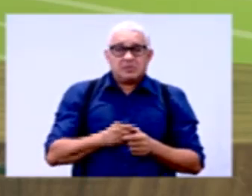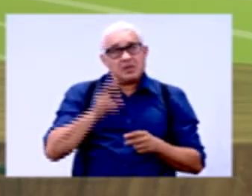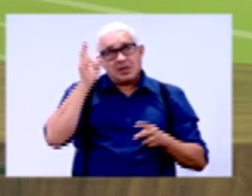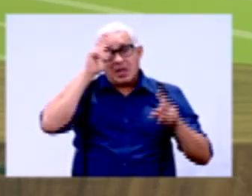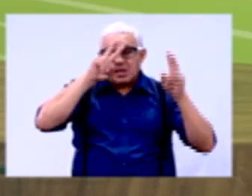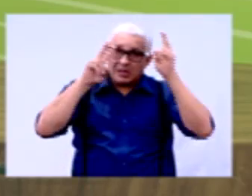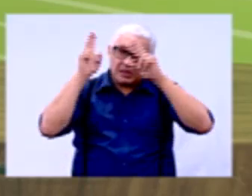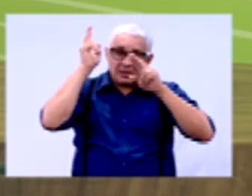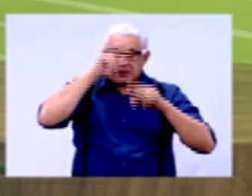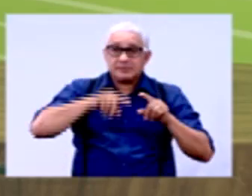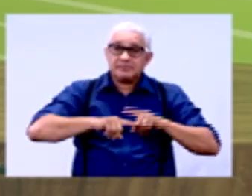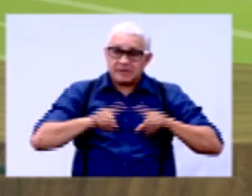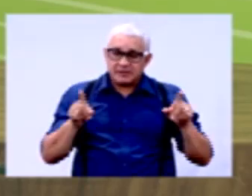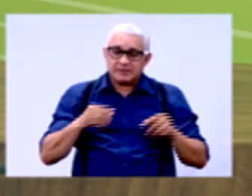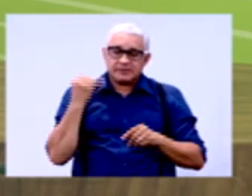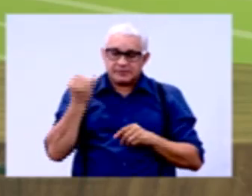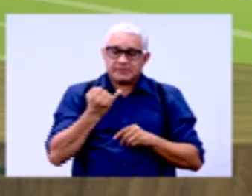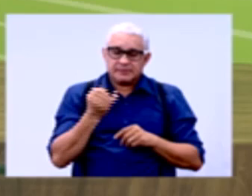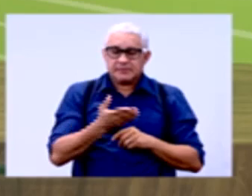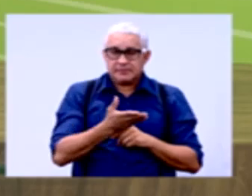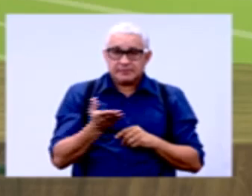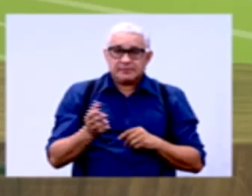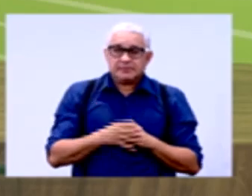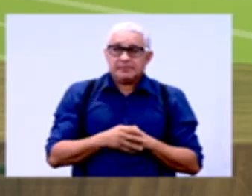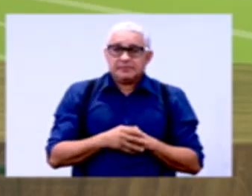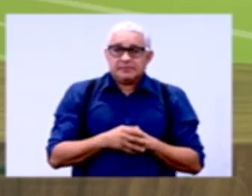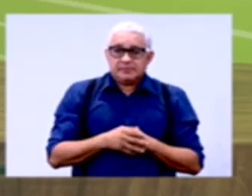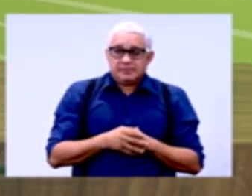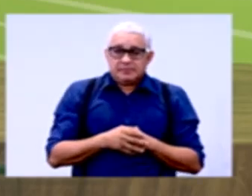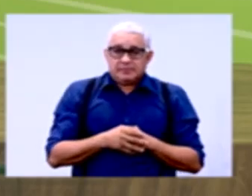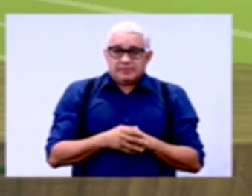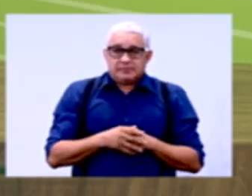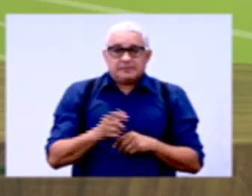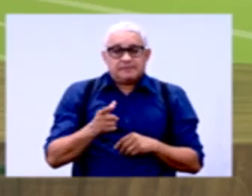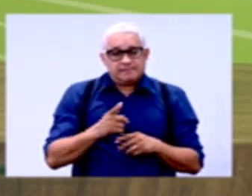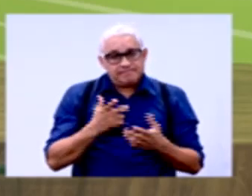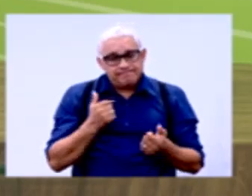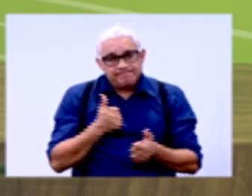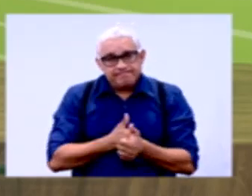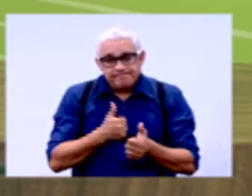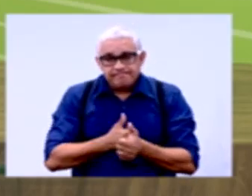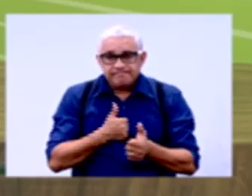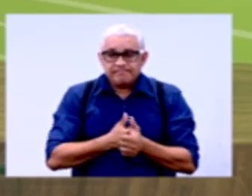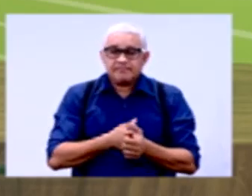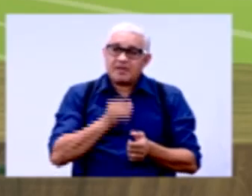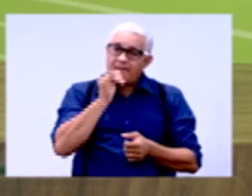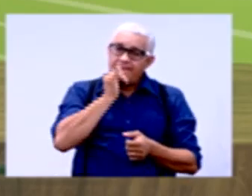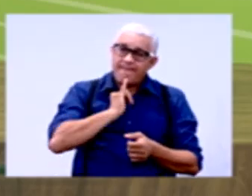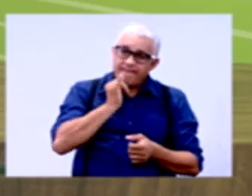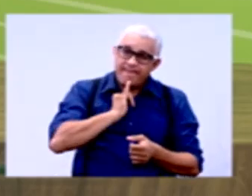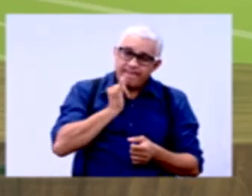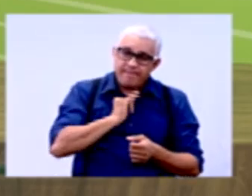memória, mas importante que vocês aí tentem